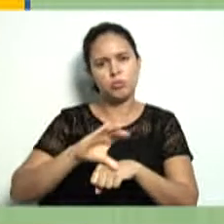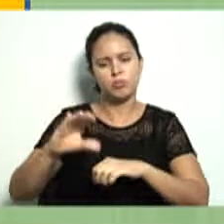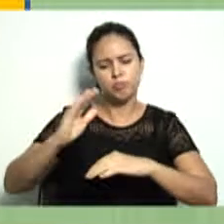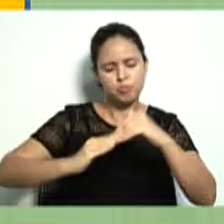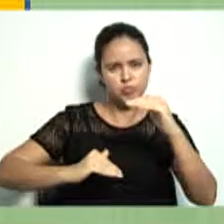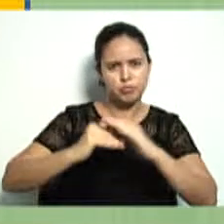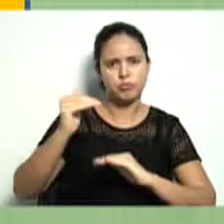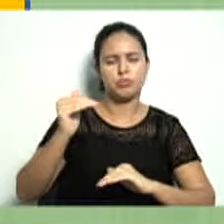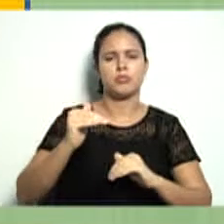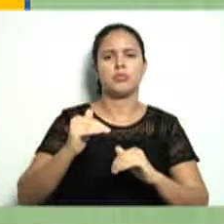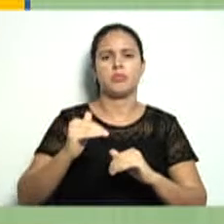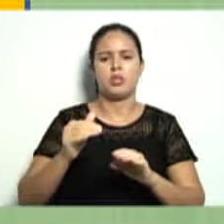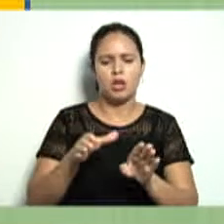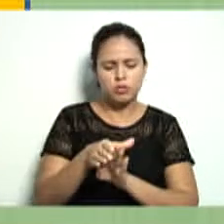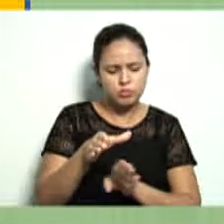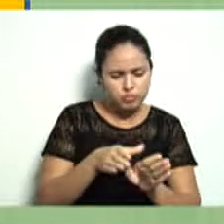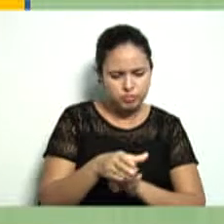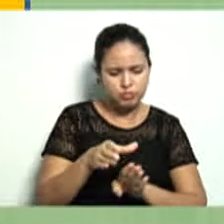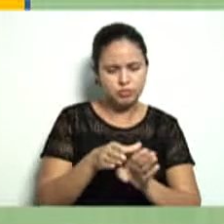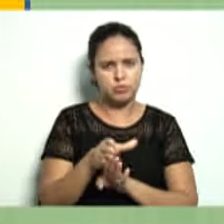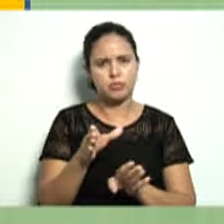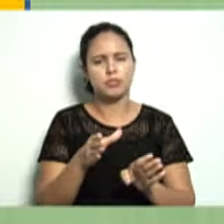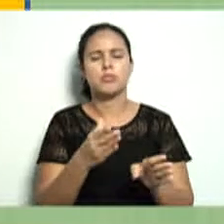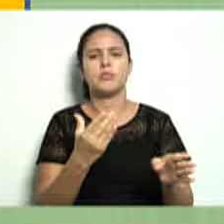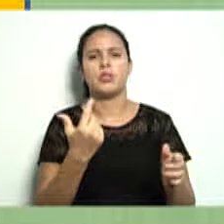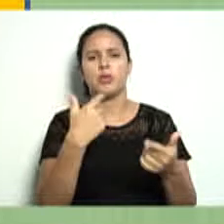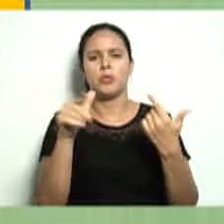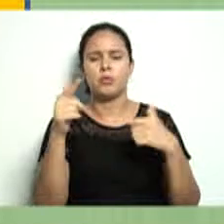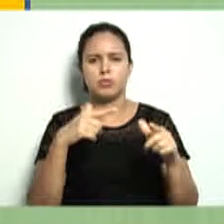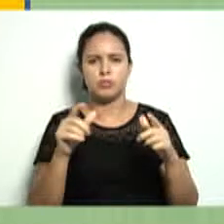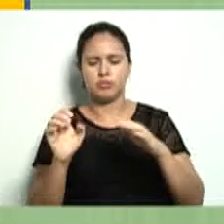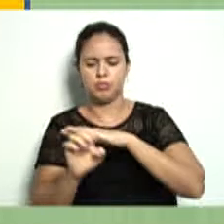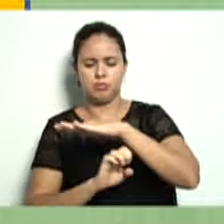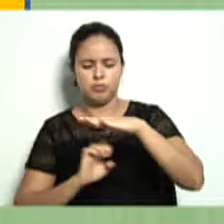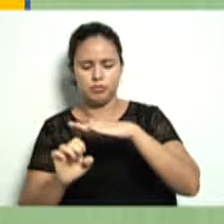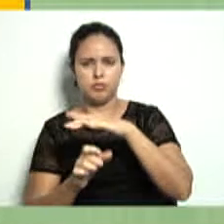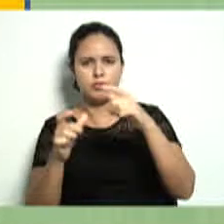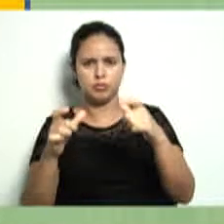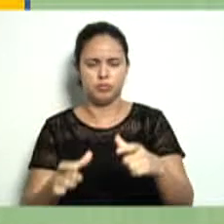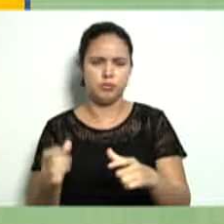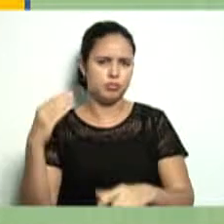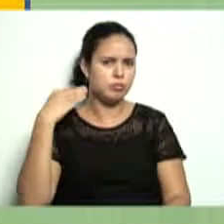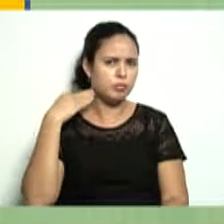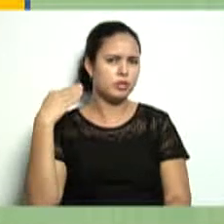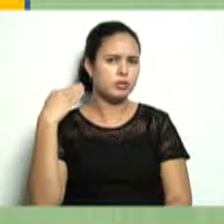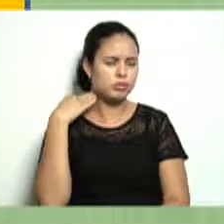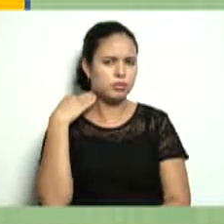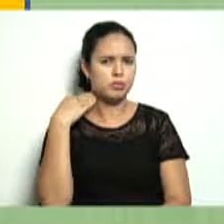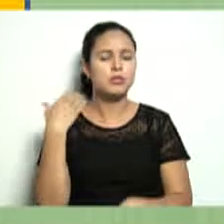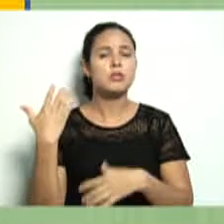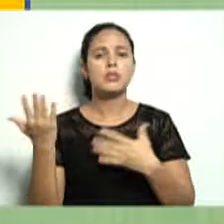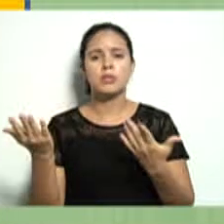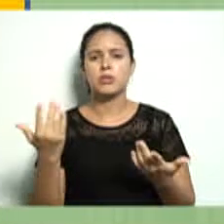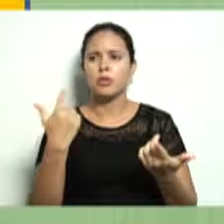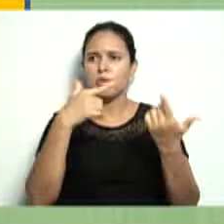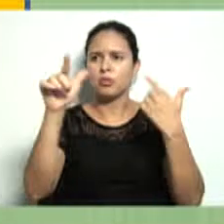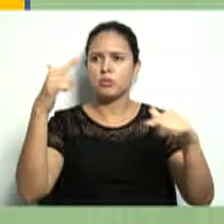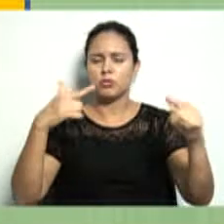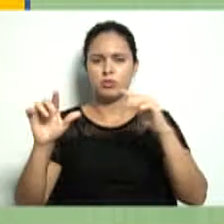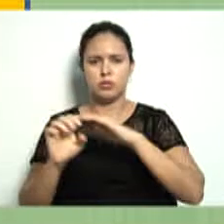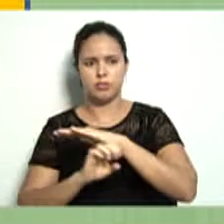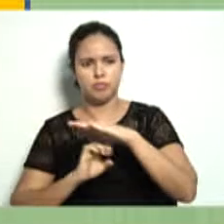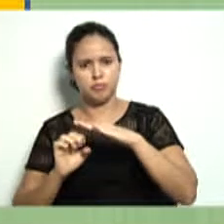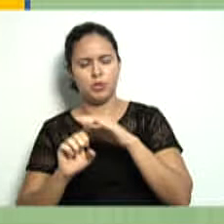fornecedores, assessorias, outras empresas locais, bancos. Então, todas essas outras empresas podem